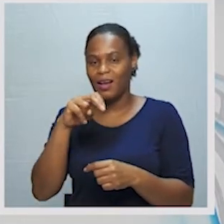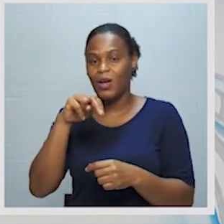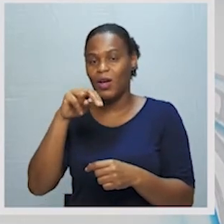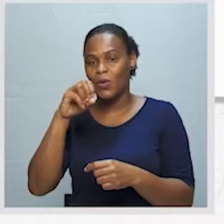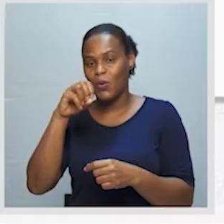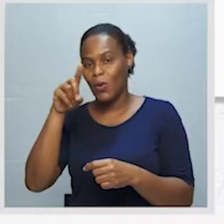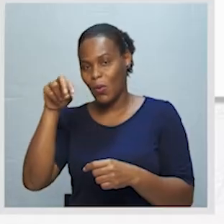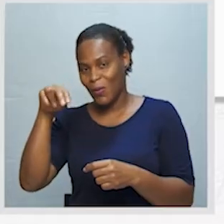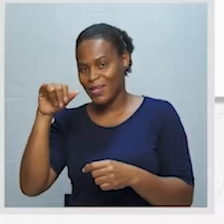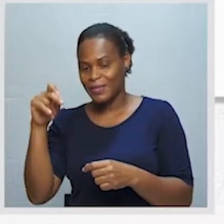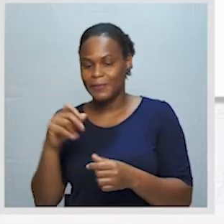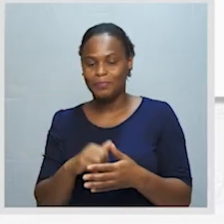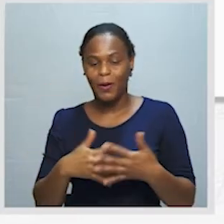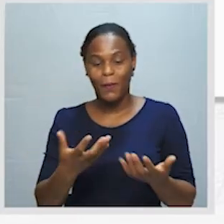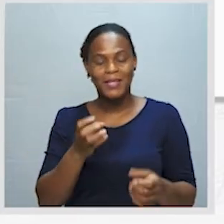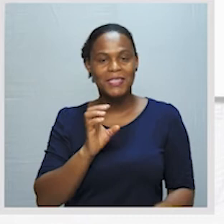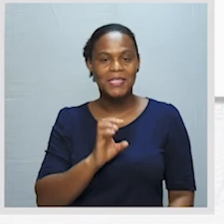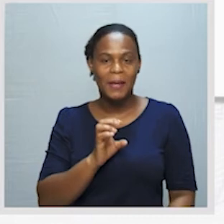canónica. C.